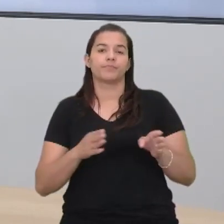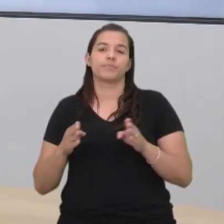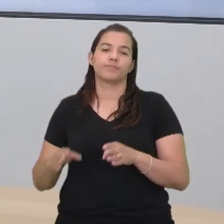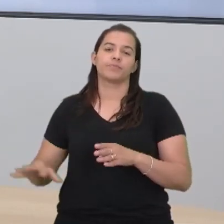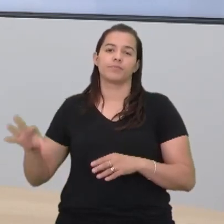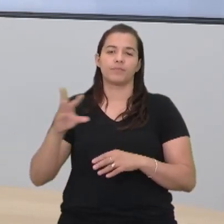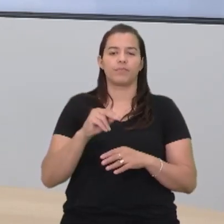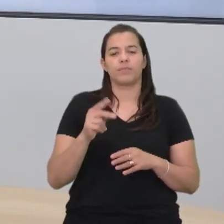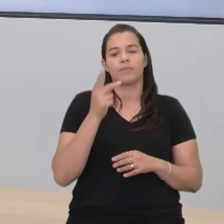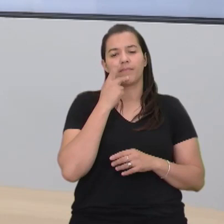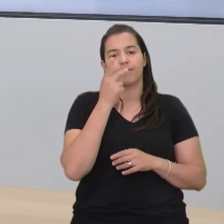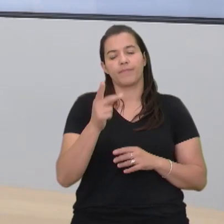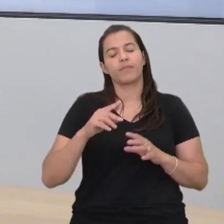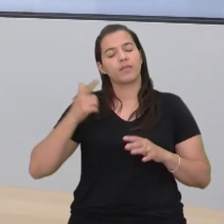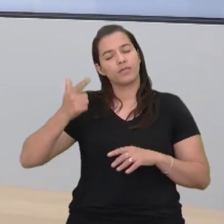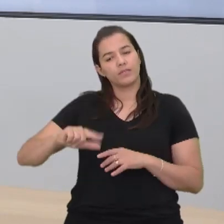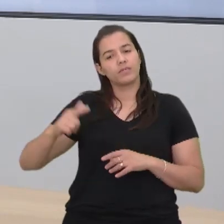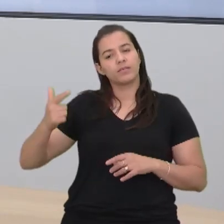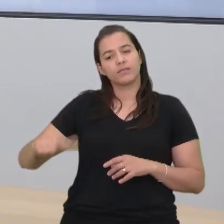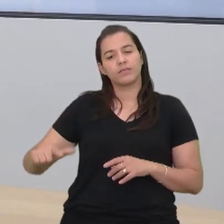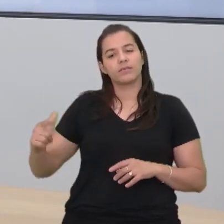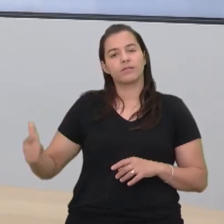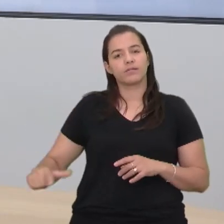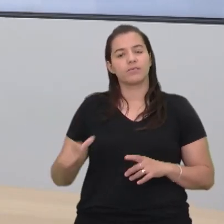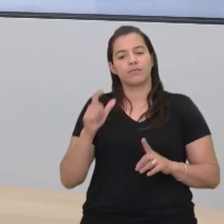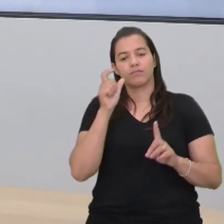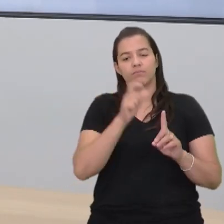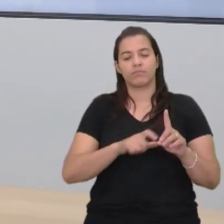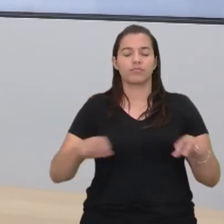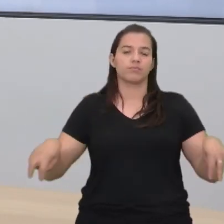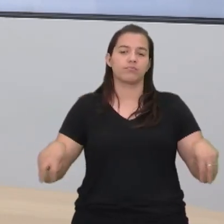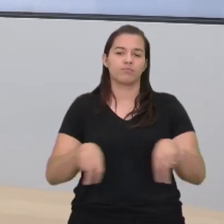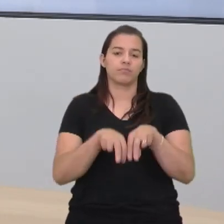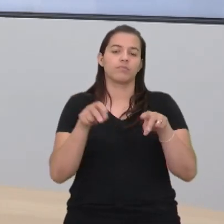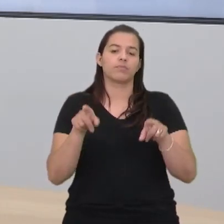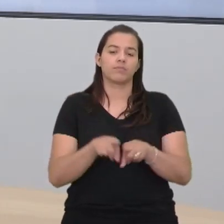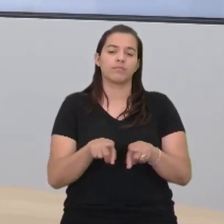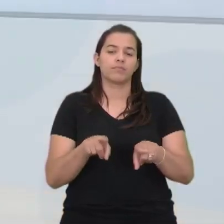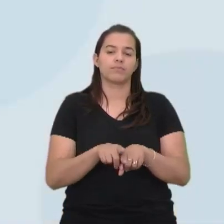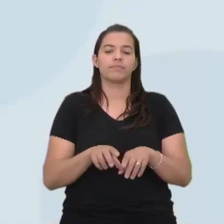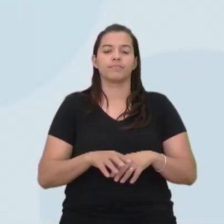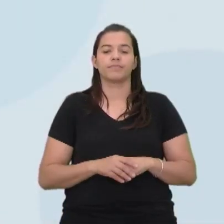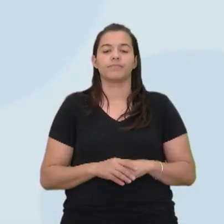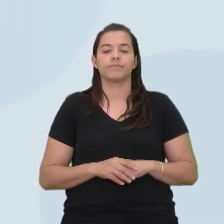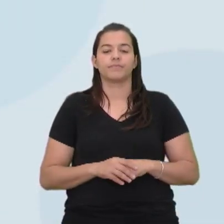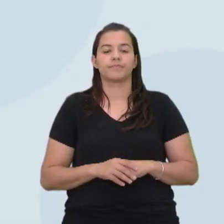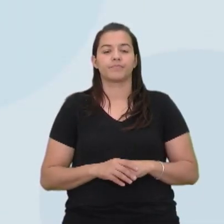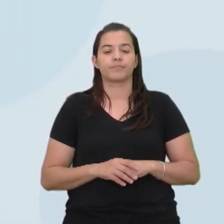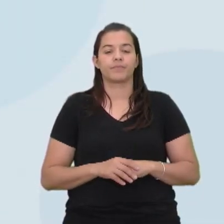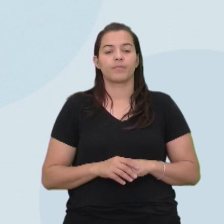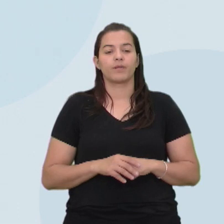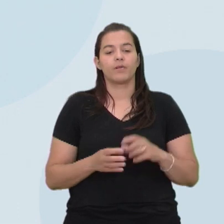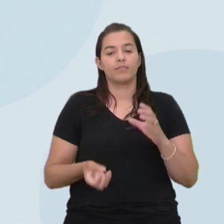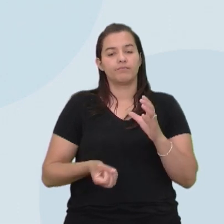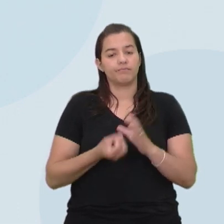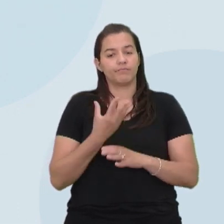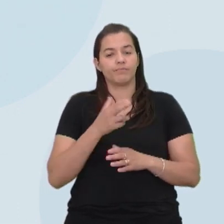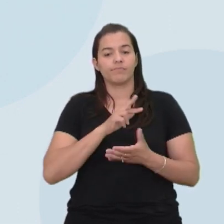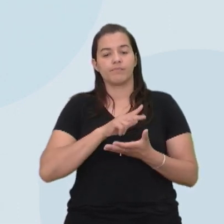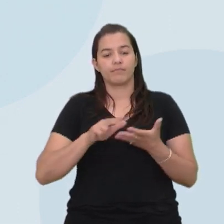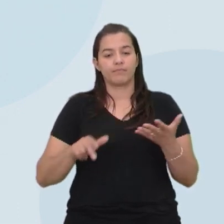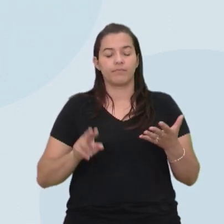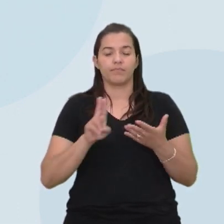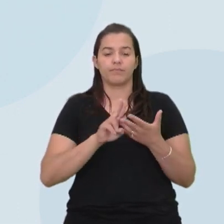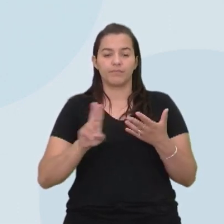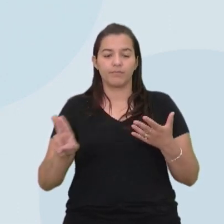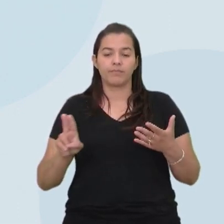para contar toda vez que meu ator tal bater em tal ator. Entendeu? Dá para fazer isso. Então, aqui, ó, você cria uma variável, aí vai aparecer o nome dela.